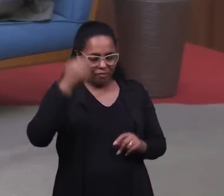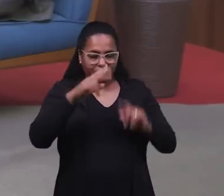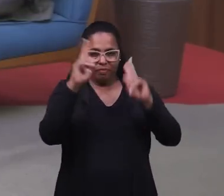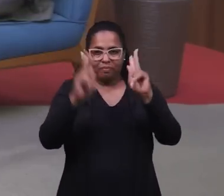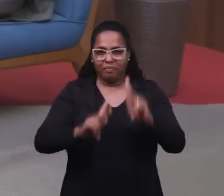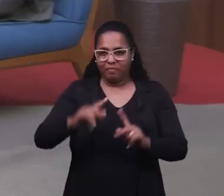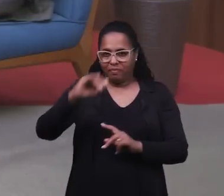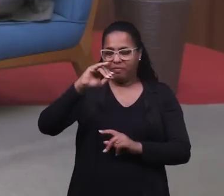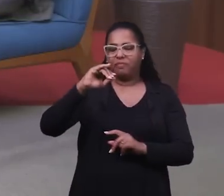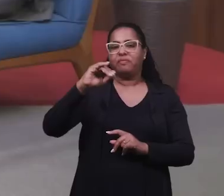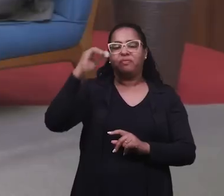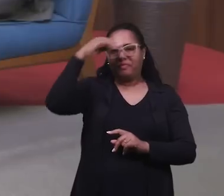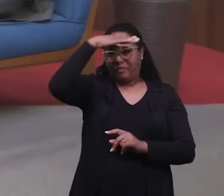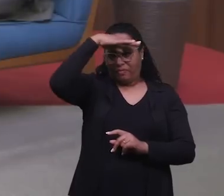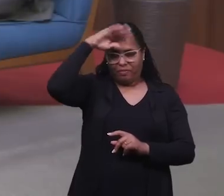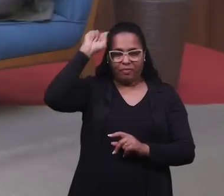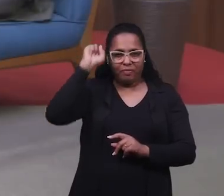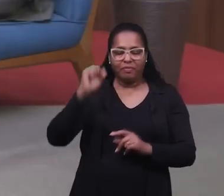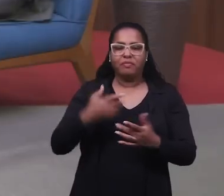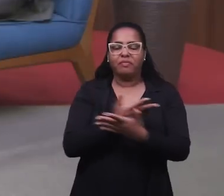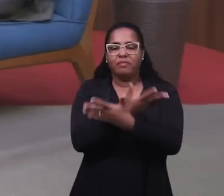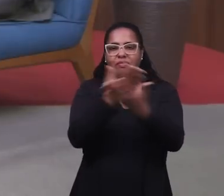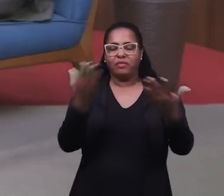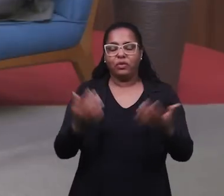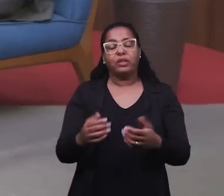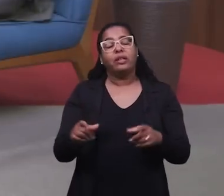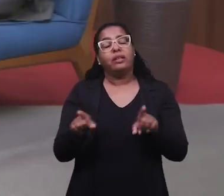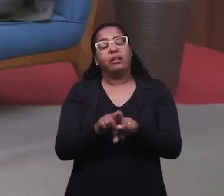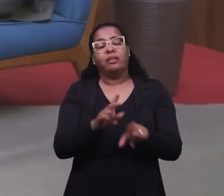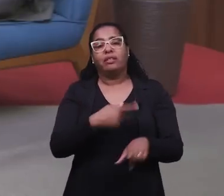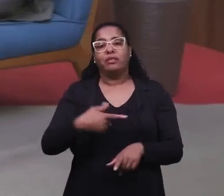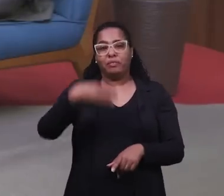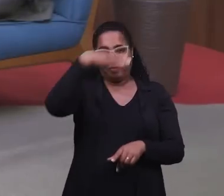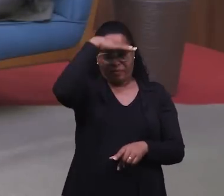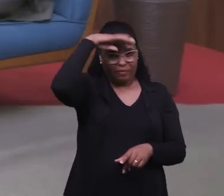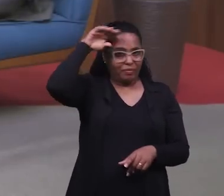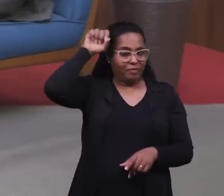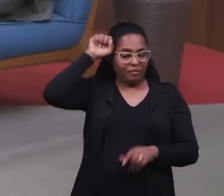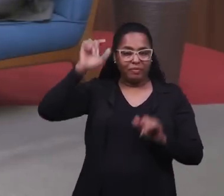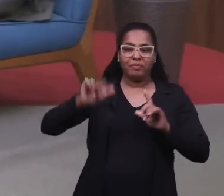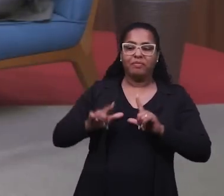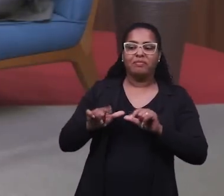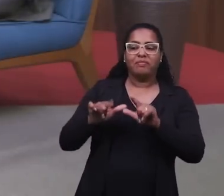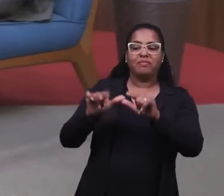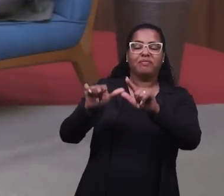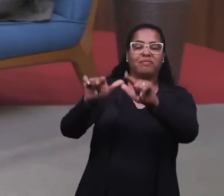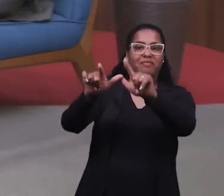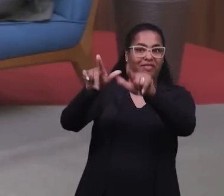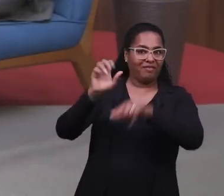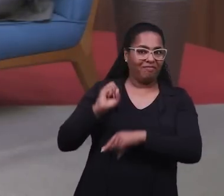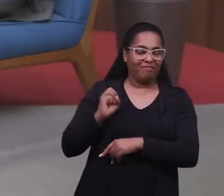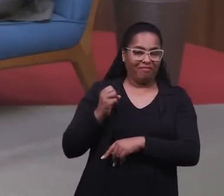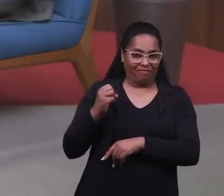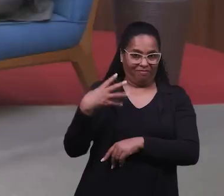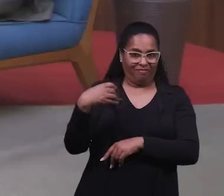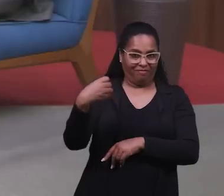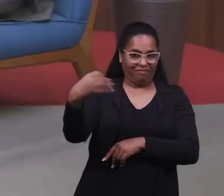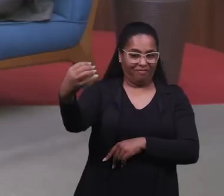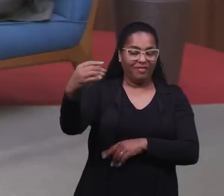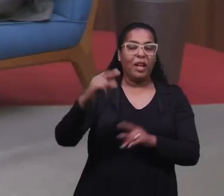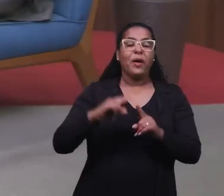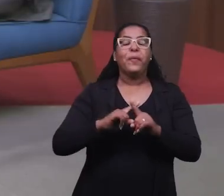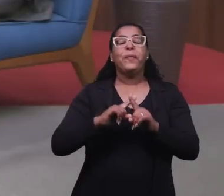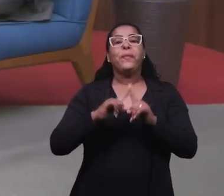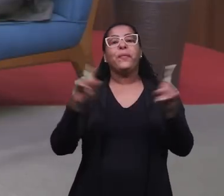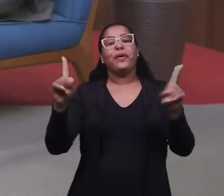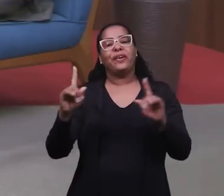Josias, Pai do Senhor Sérgio, Pai do Senhor a todos queridos. E o pastor Sérgio Souza, que está em viagem, mas